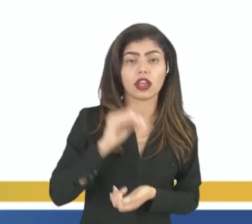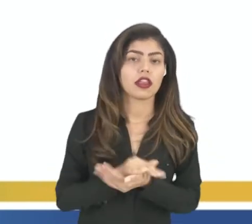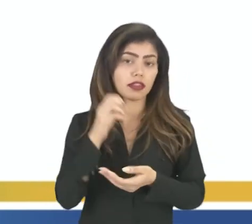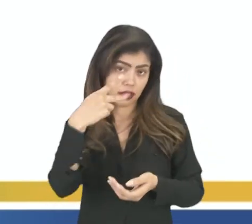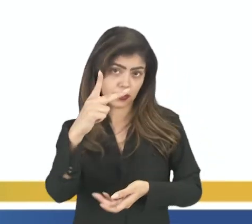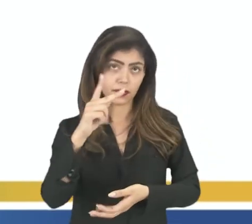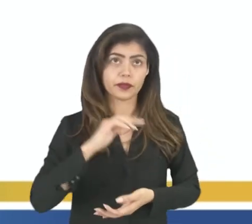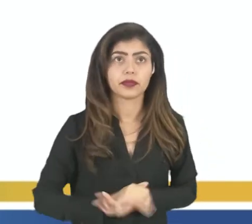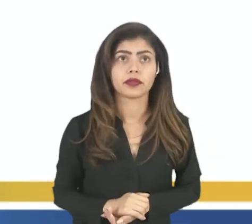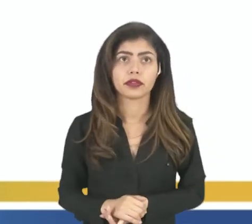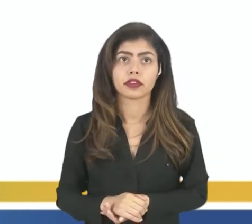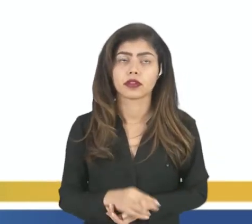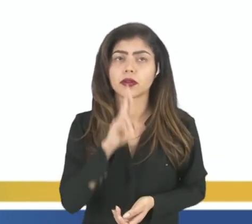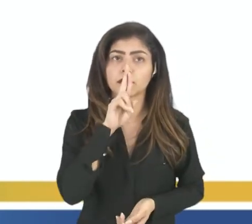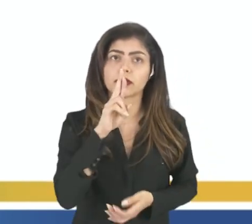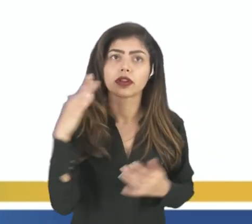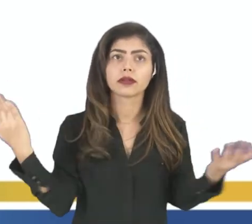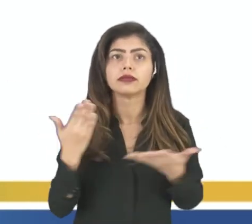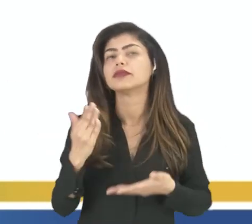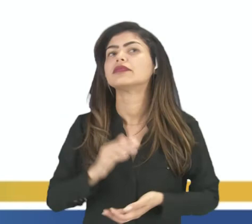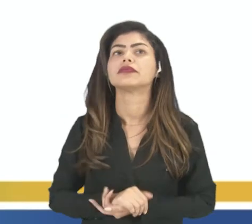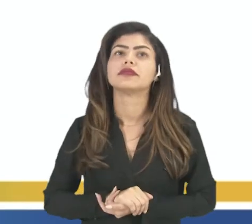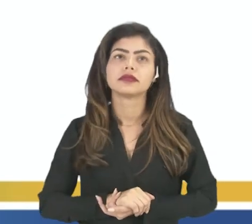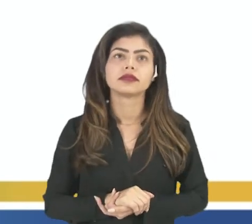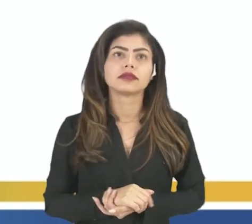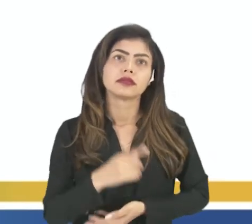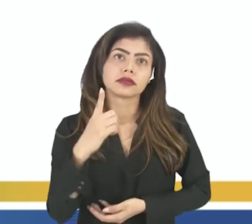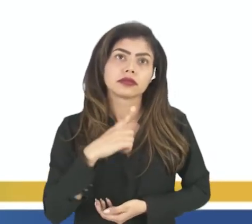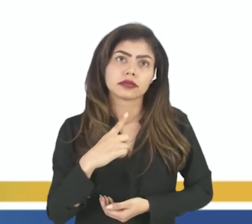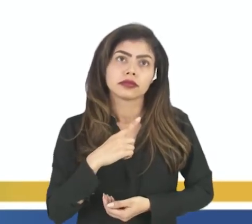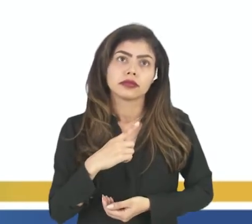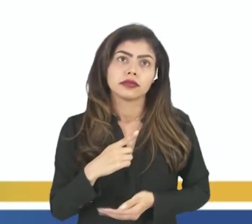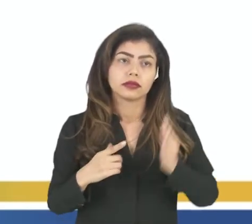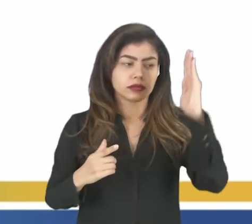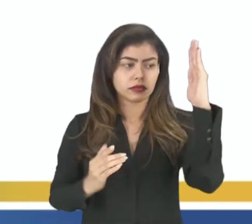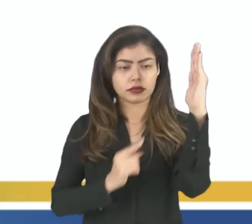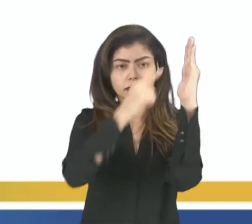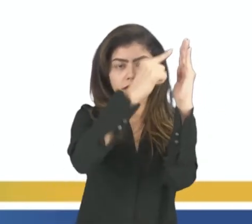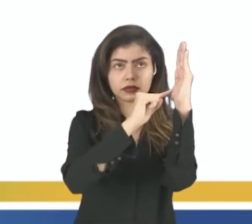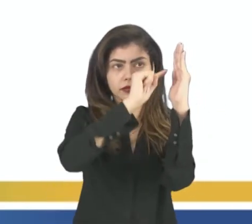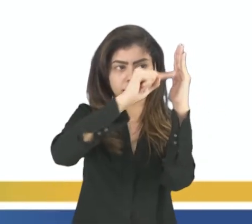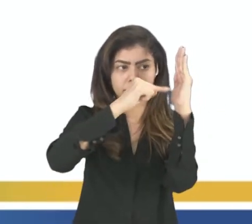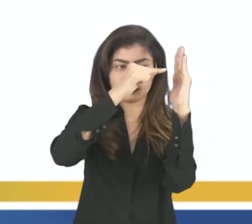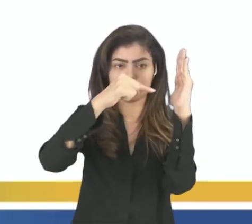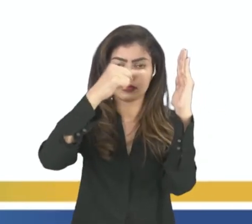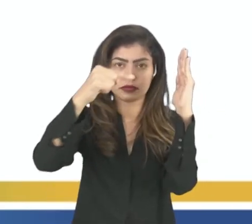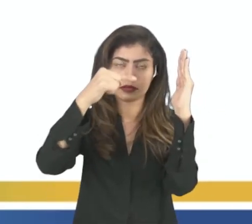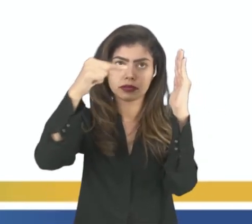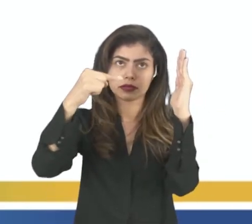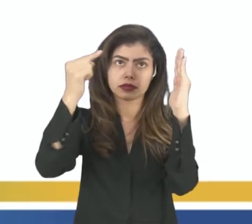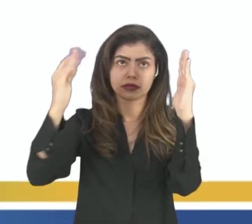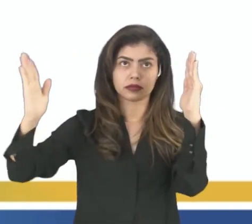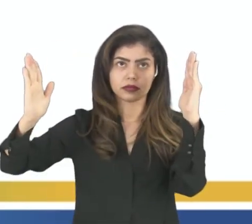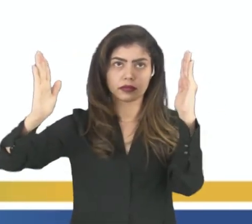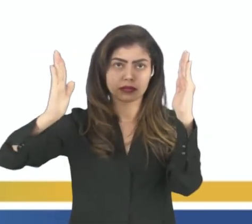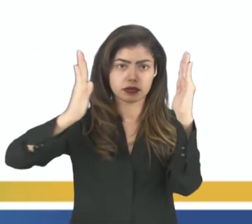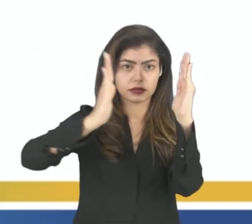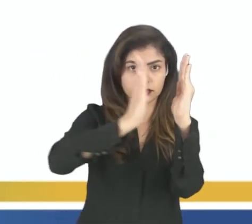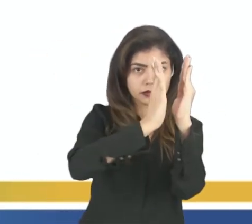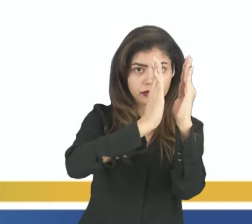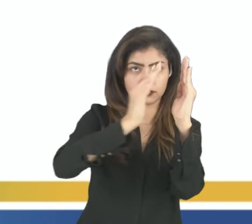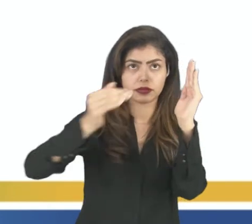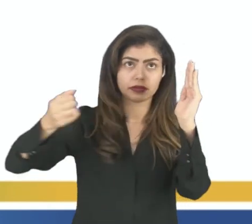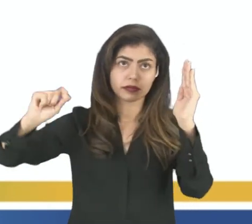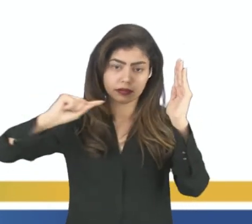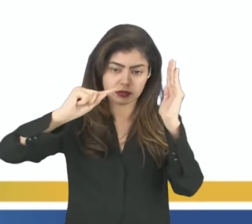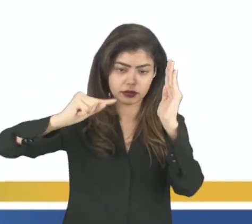daí. Vamos resolver aqui. Eu tenho o corpo preso à mola. Esse corpo vai comprimir a mola em 20